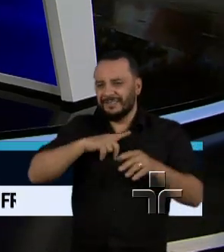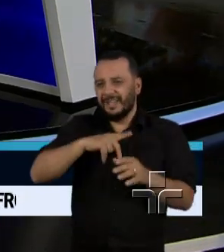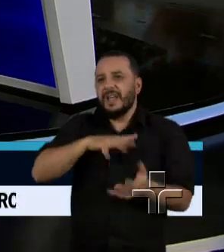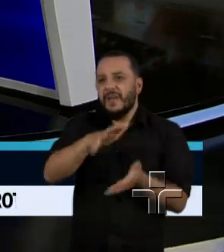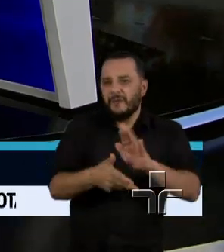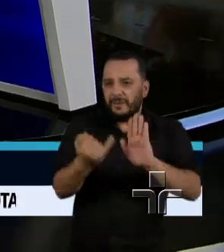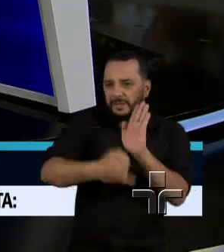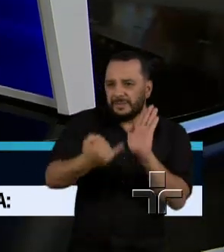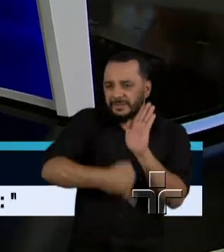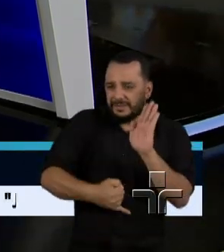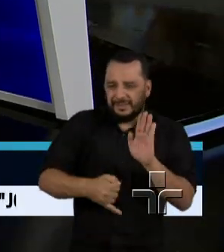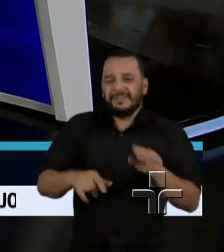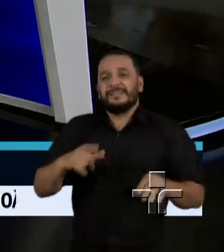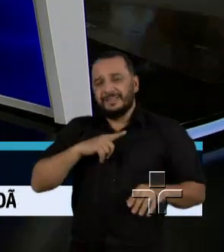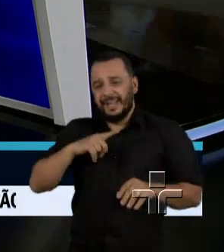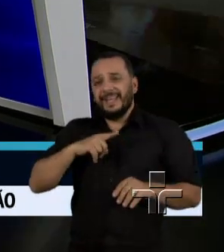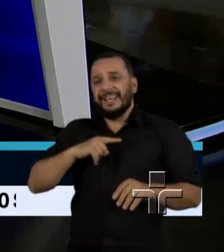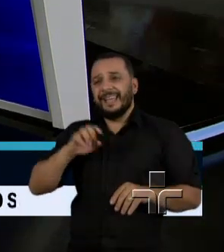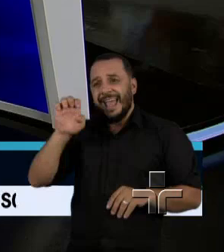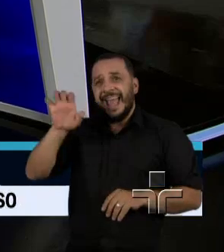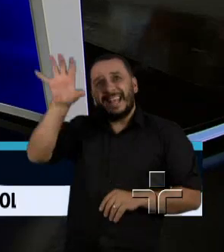estados vai ter uma disputa